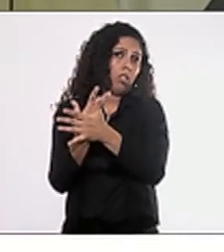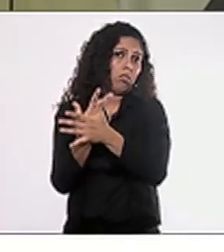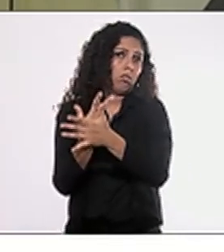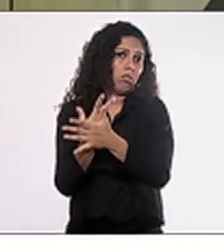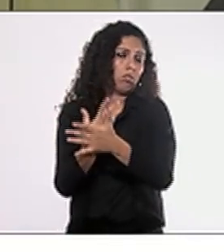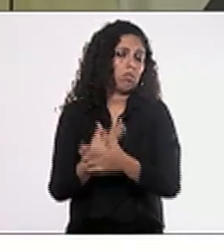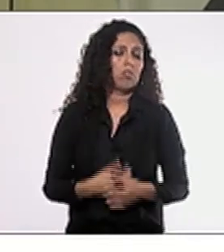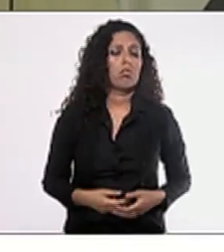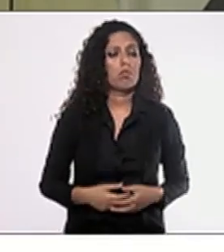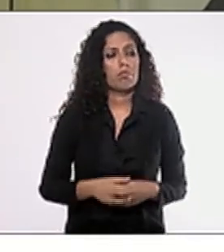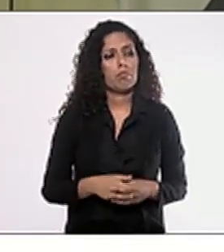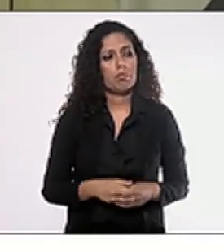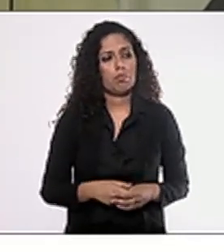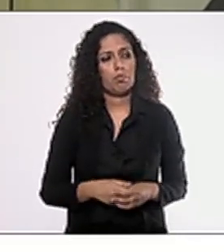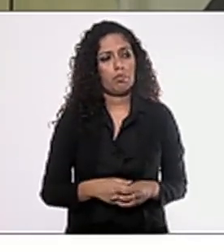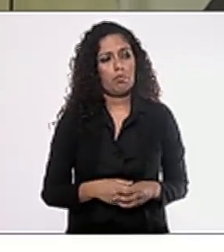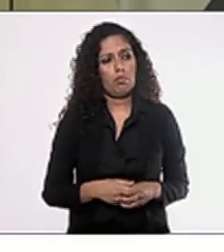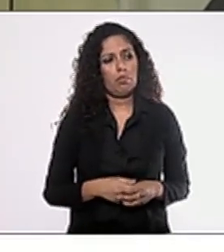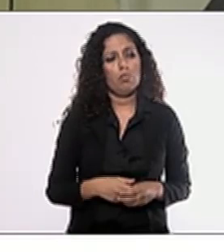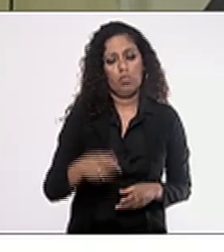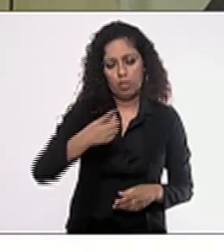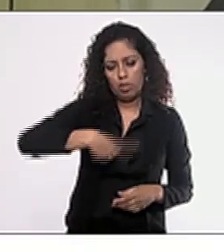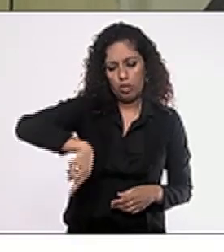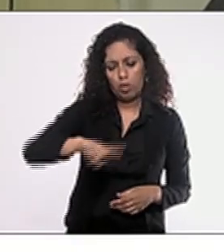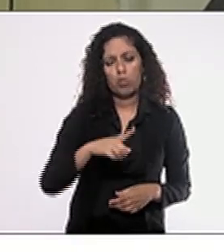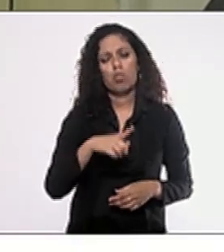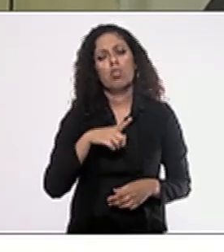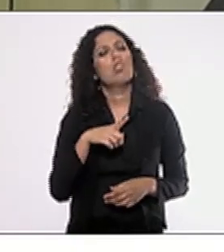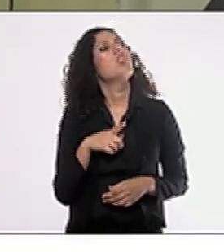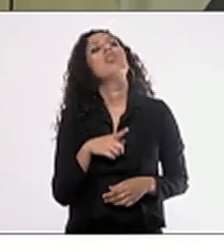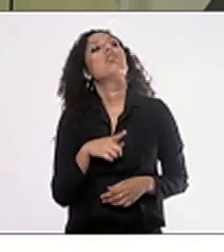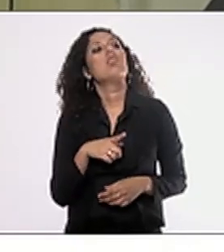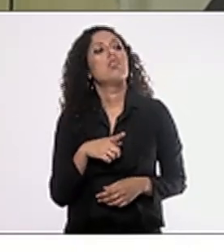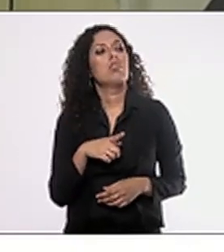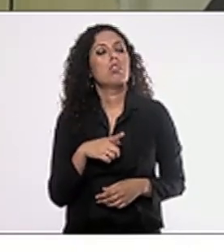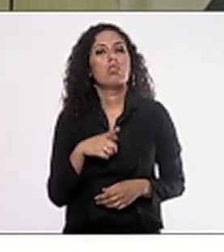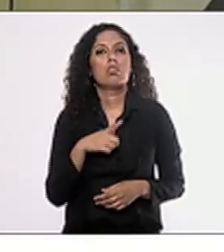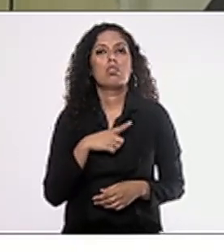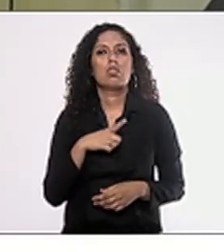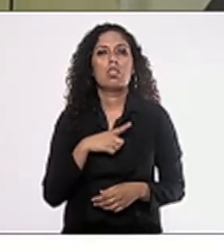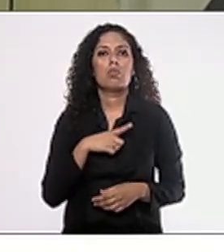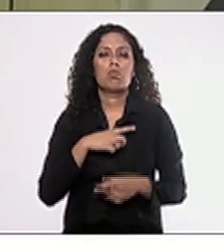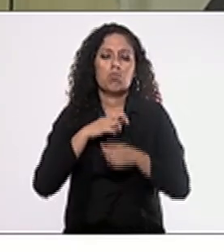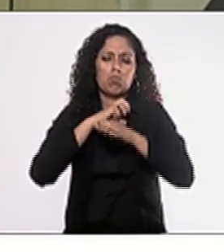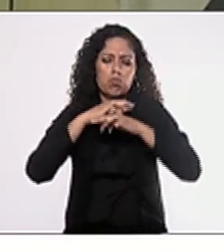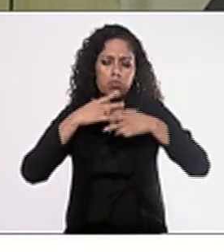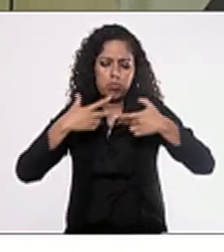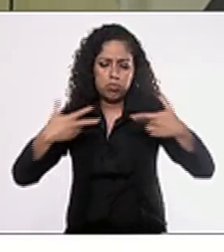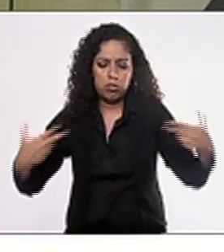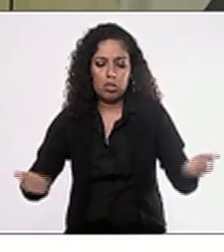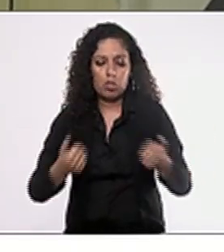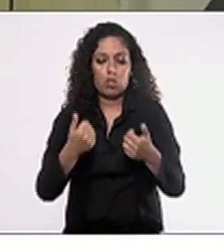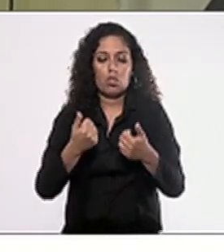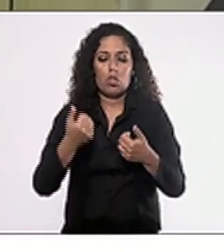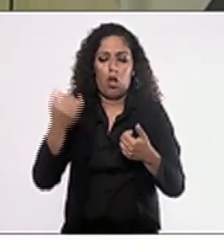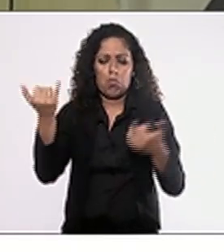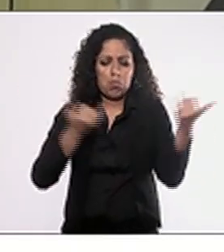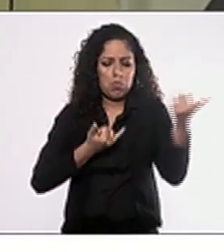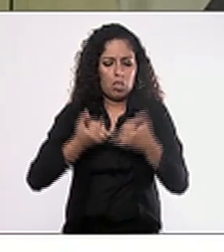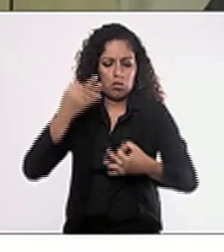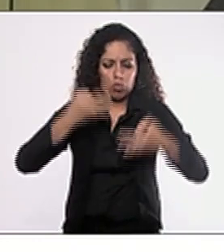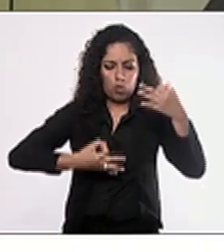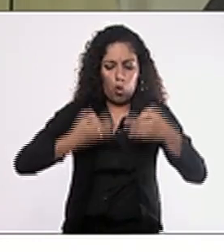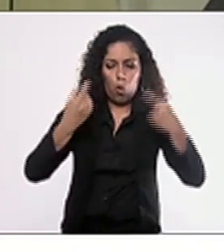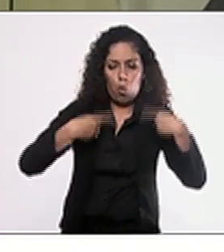contas. Então, embora a gente tenha, como eu disse no início, várias demandas judiciais